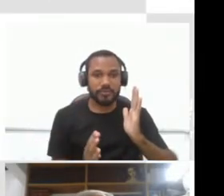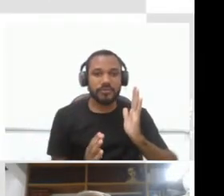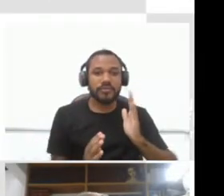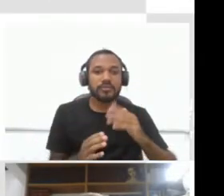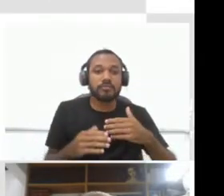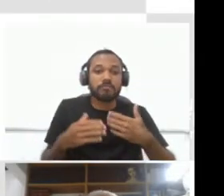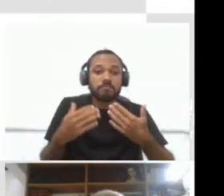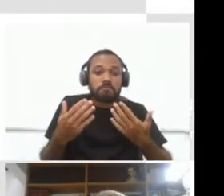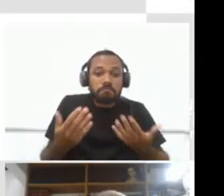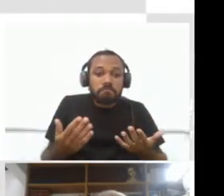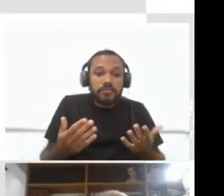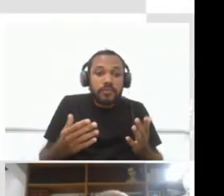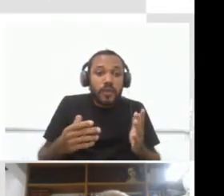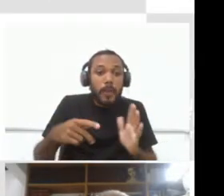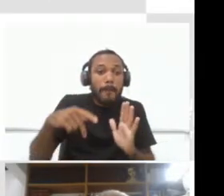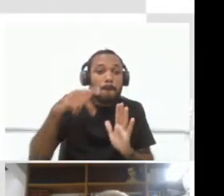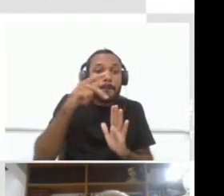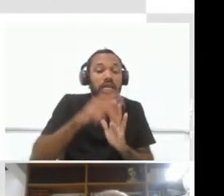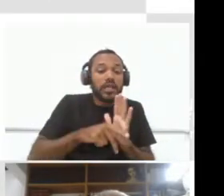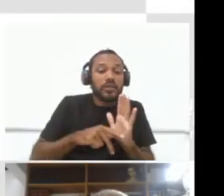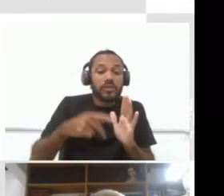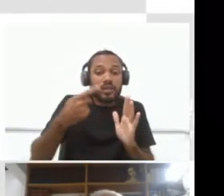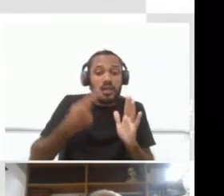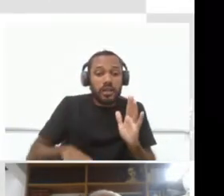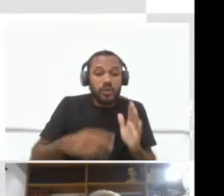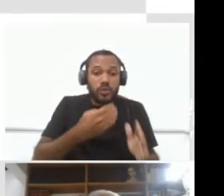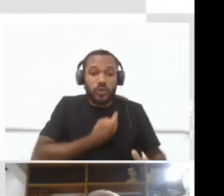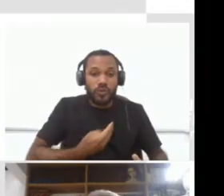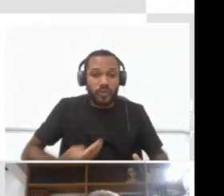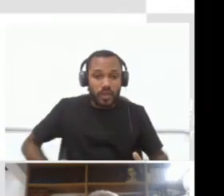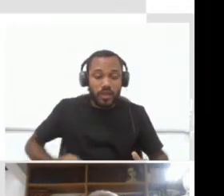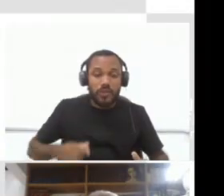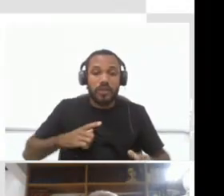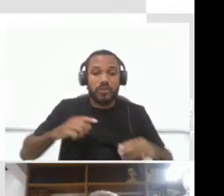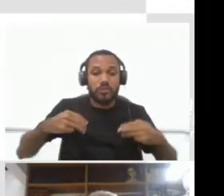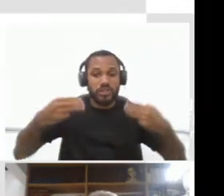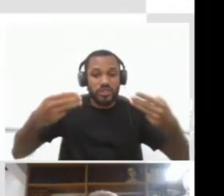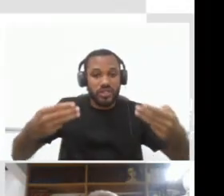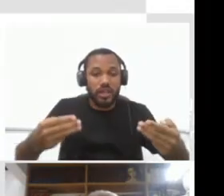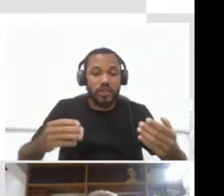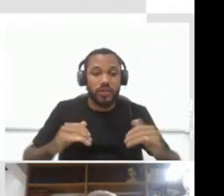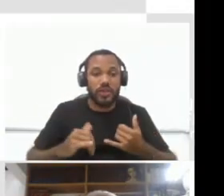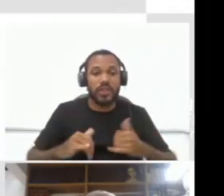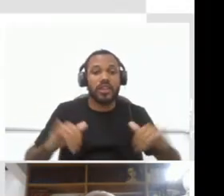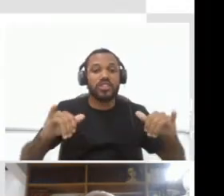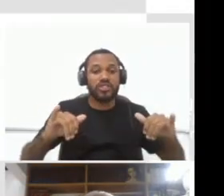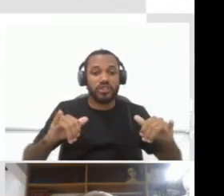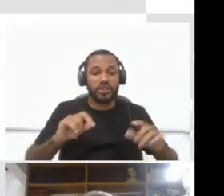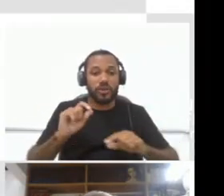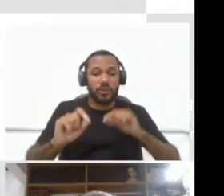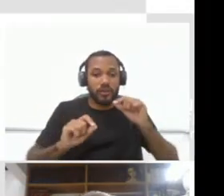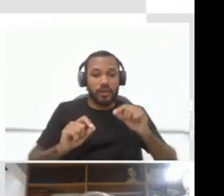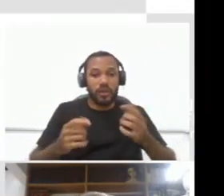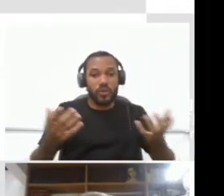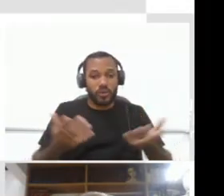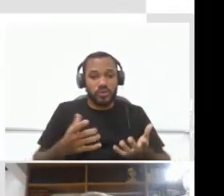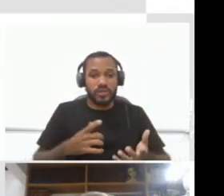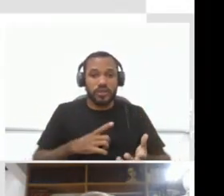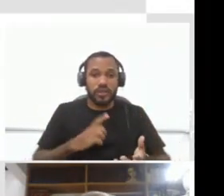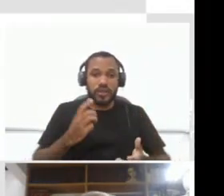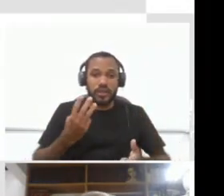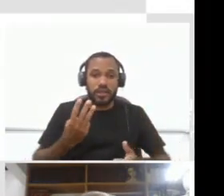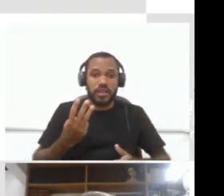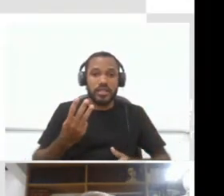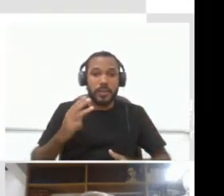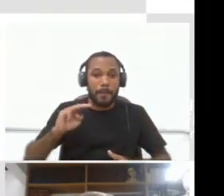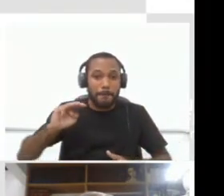o plano do governo brasileiro, né, do Ministério das Minas e Energia? O Brasil produz atualmente 3 milhões de barris